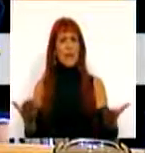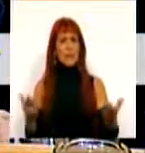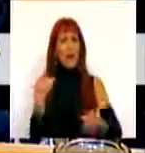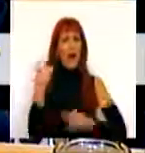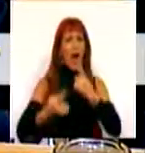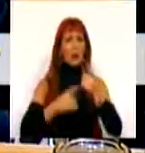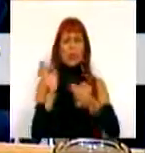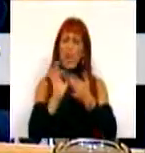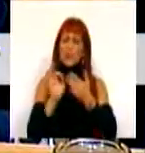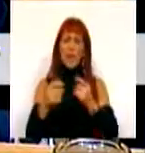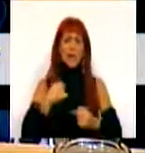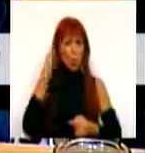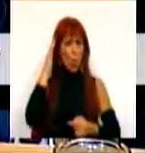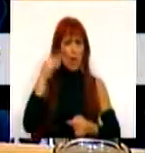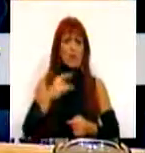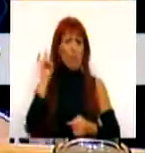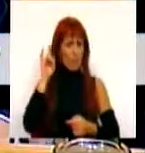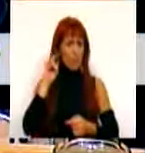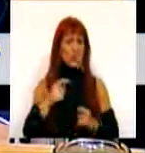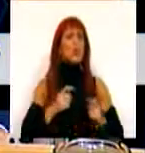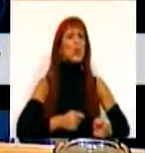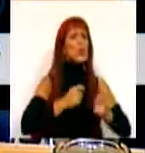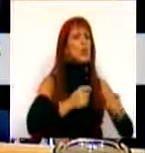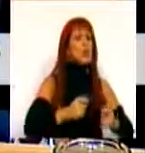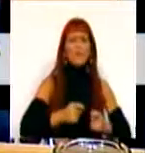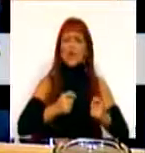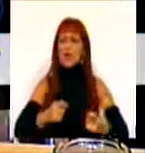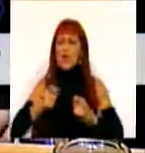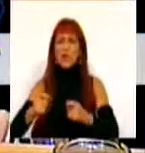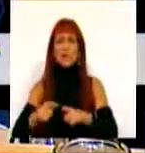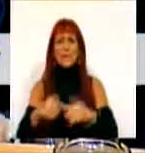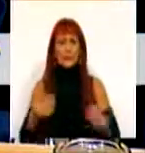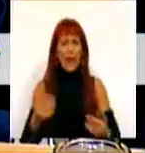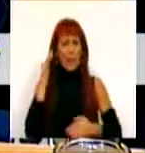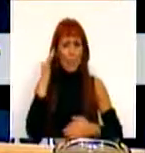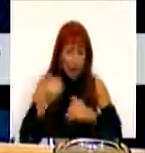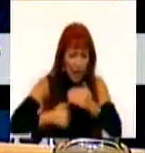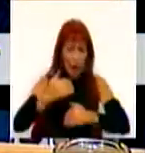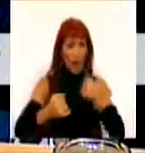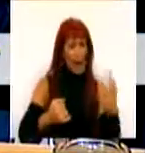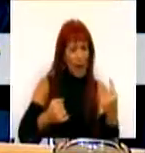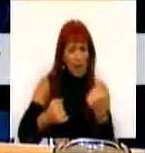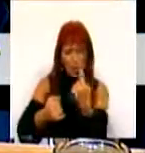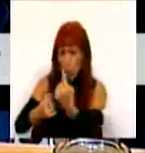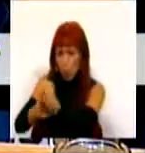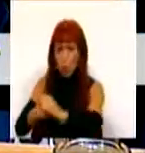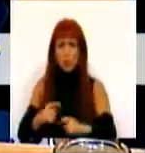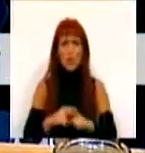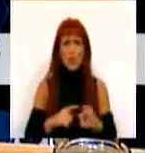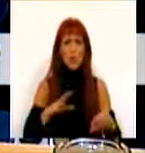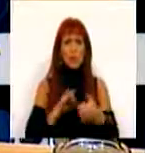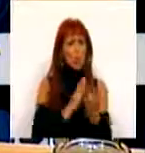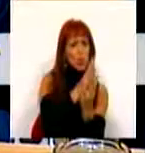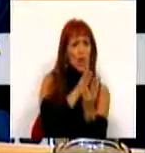apresentar alguns aspectos que me parecem relevantes dos investimentos que estão a ser realizados por cada um dos ramos